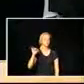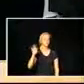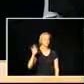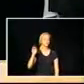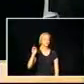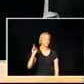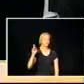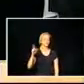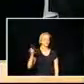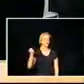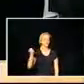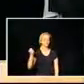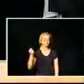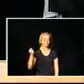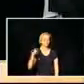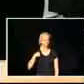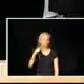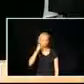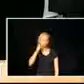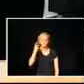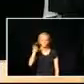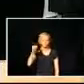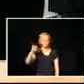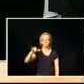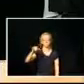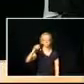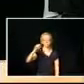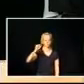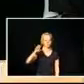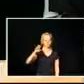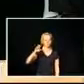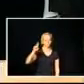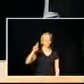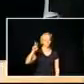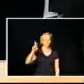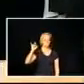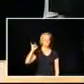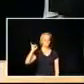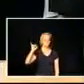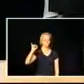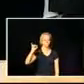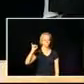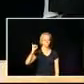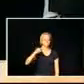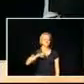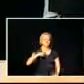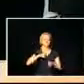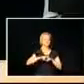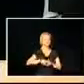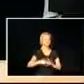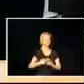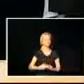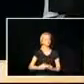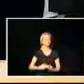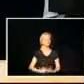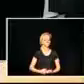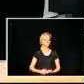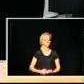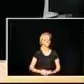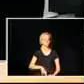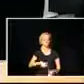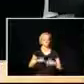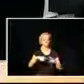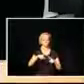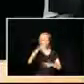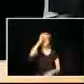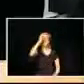eu falei para o professor Zé Rui, eu espero que a sua equipe, os bons fiquem, os maus peguem a vassoura